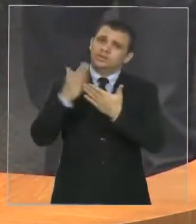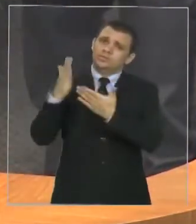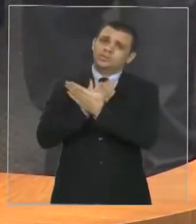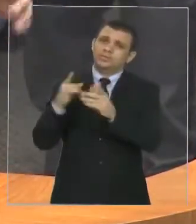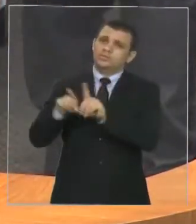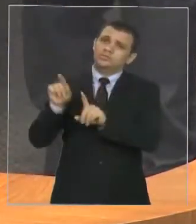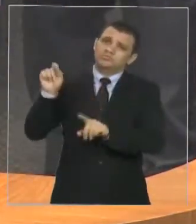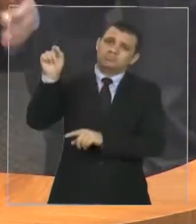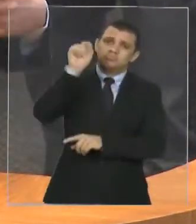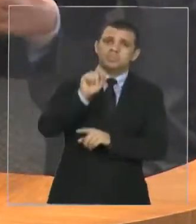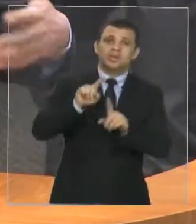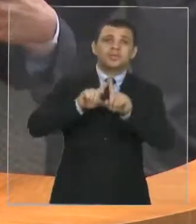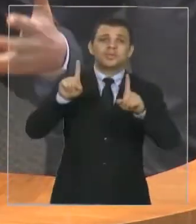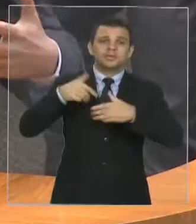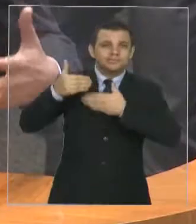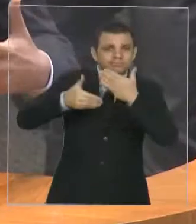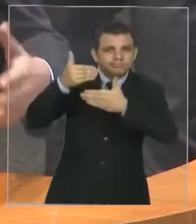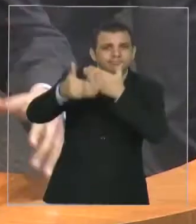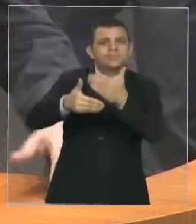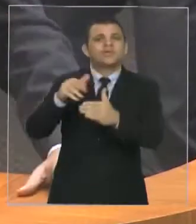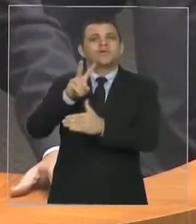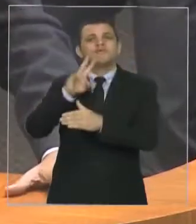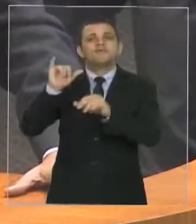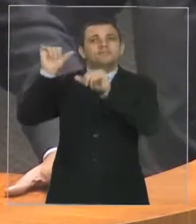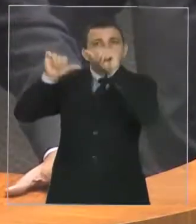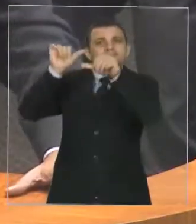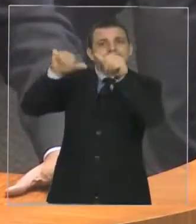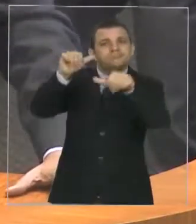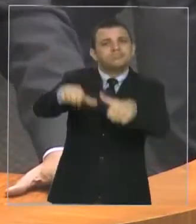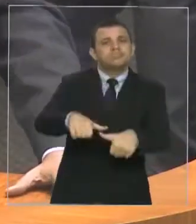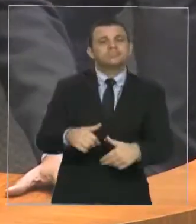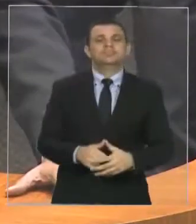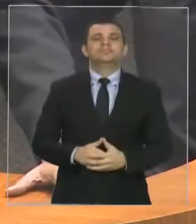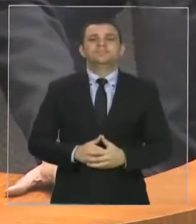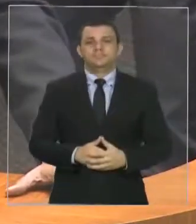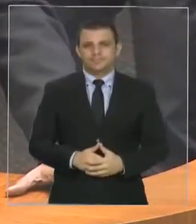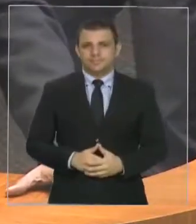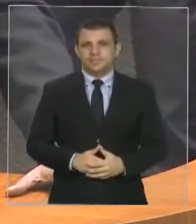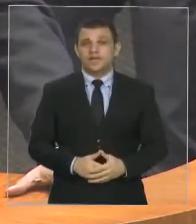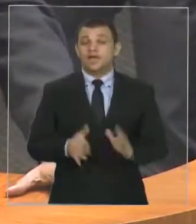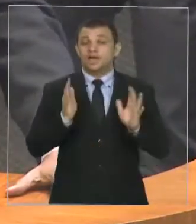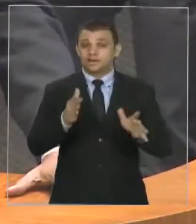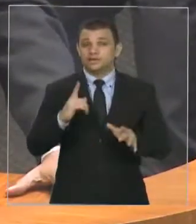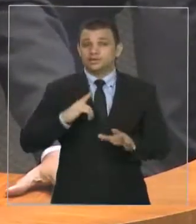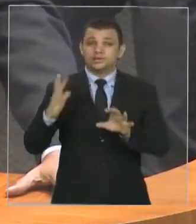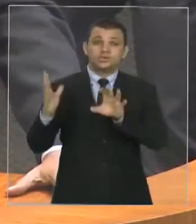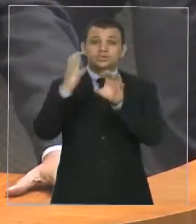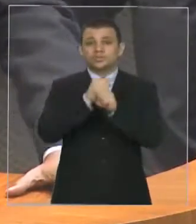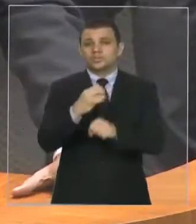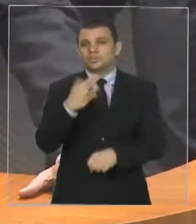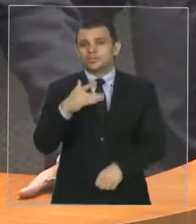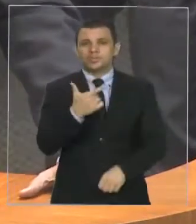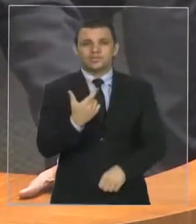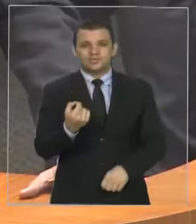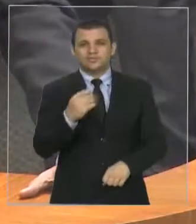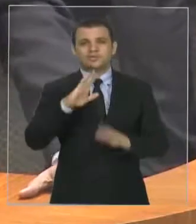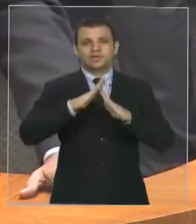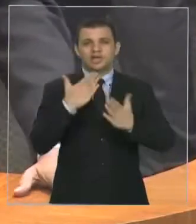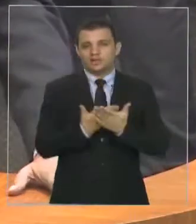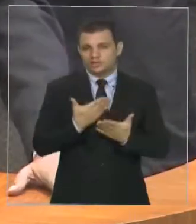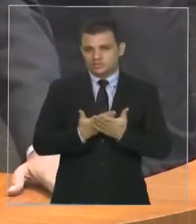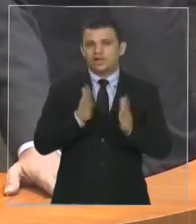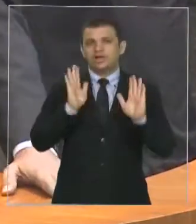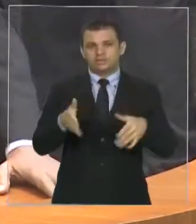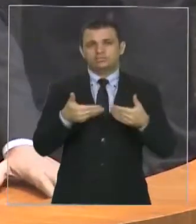graças a esse programa, está mudando completamente a realidade. Nós já chegamos aí em torno de 20 escolas entregues, tem